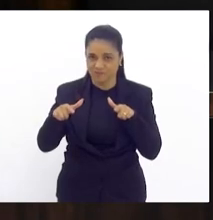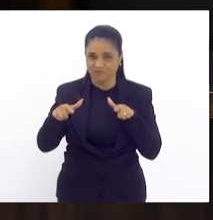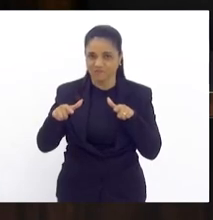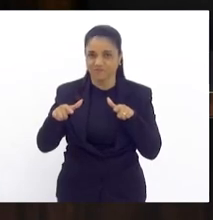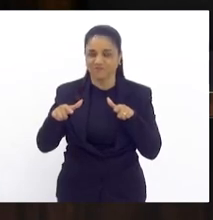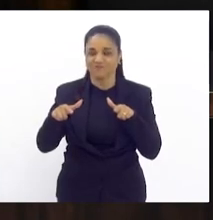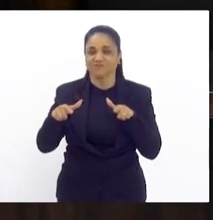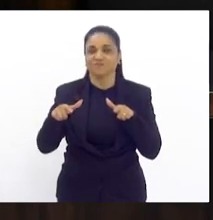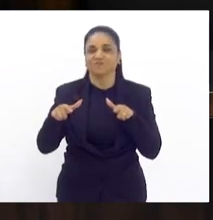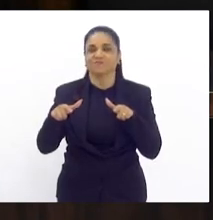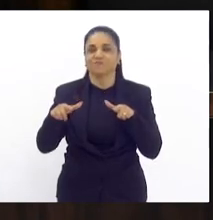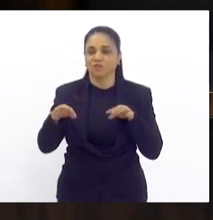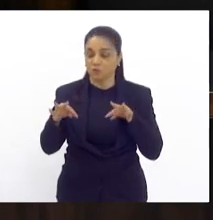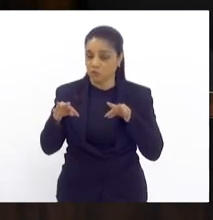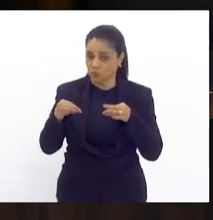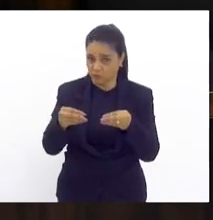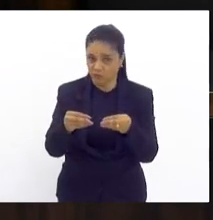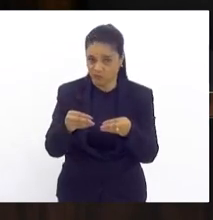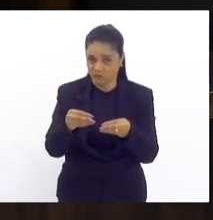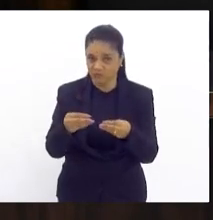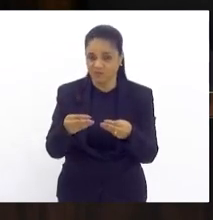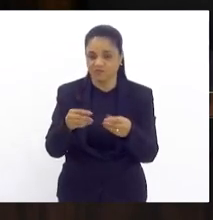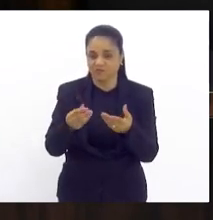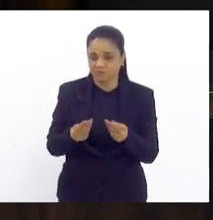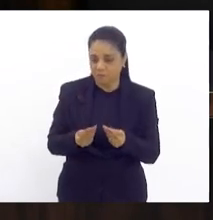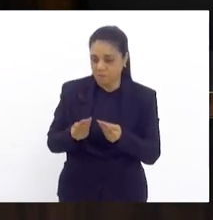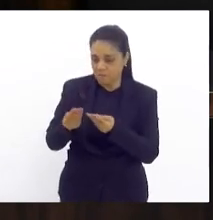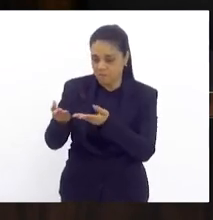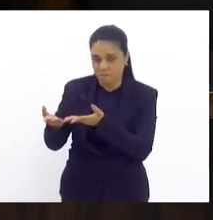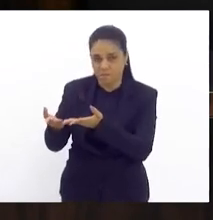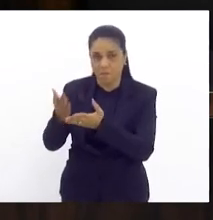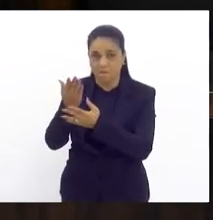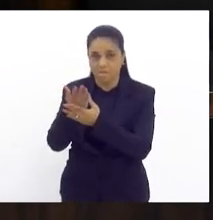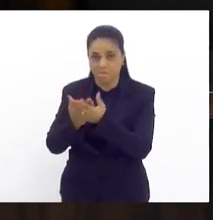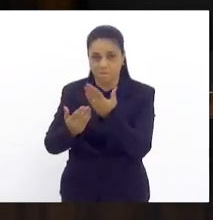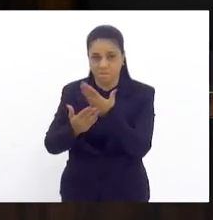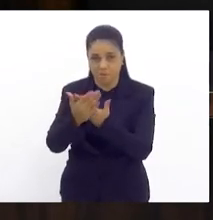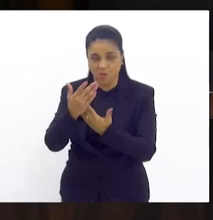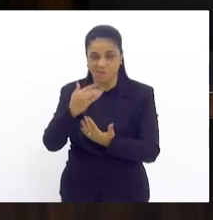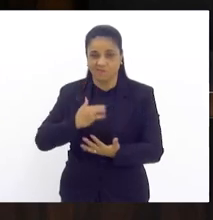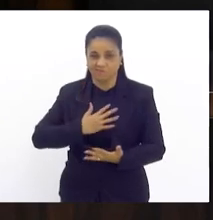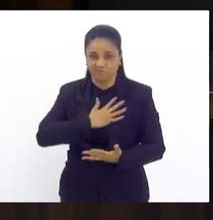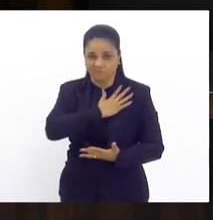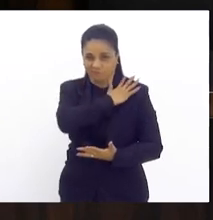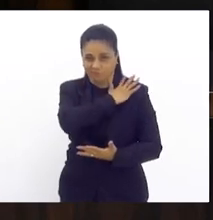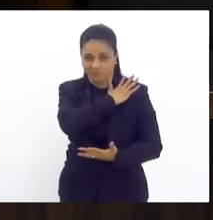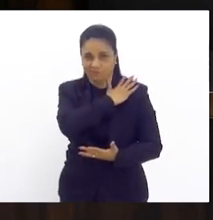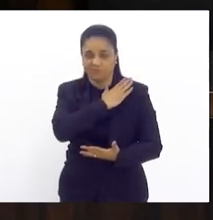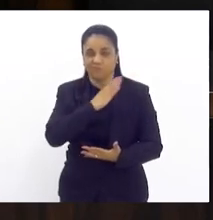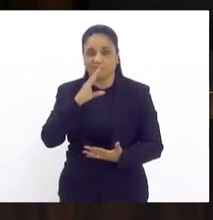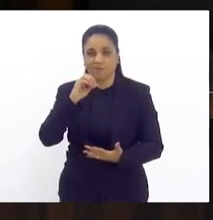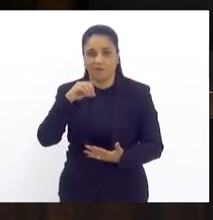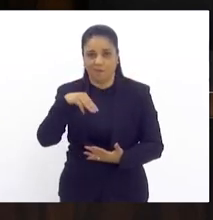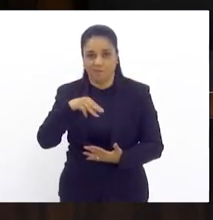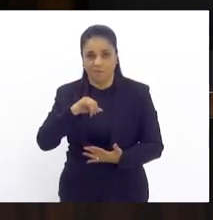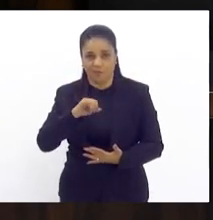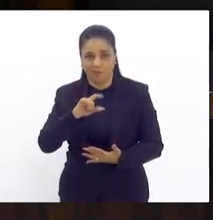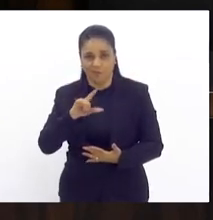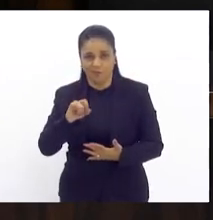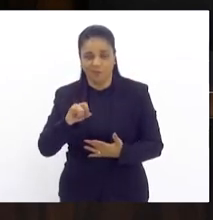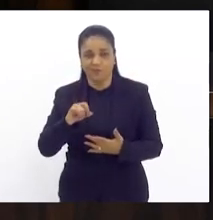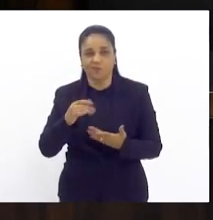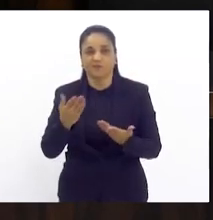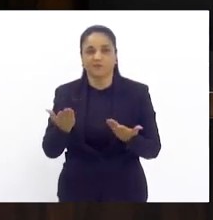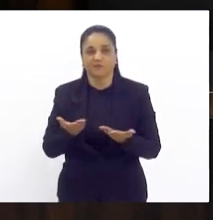de passar a moção às mãos do coronel Rodrigo, convido a Marieta